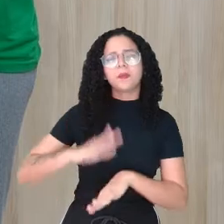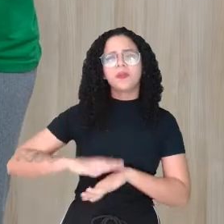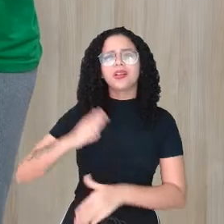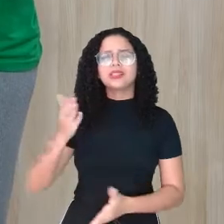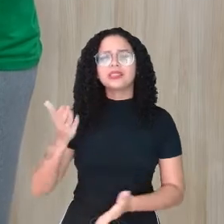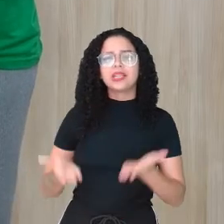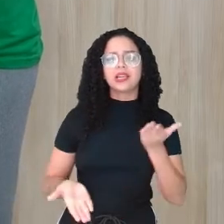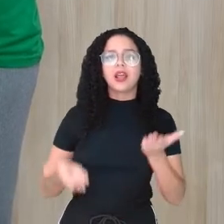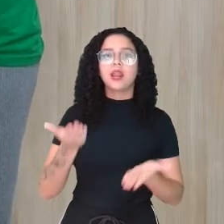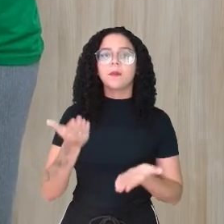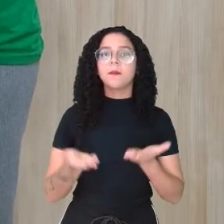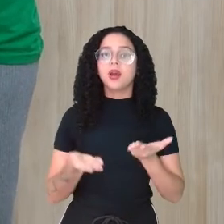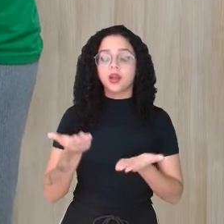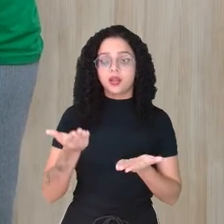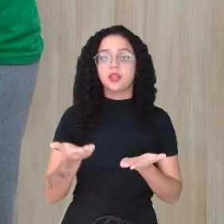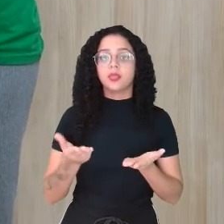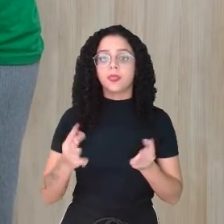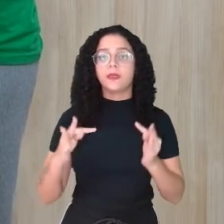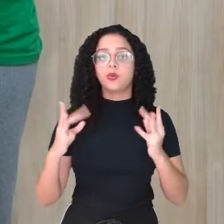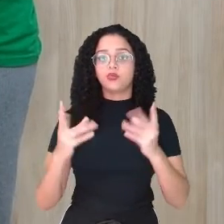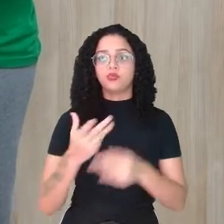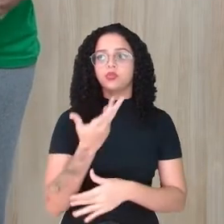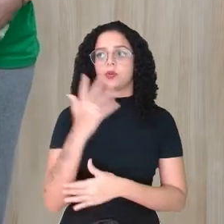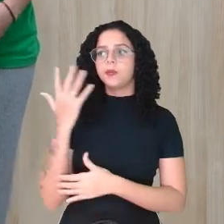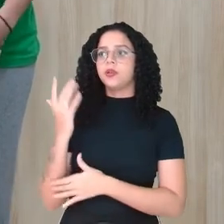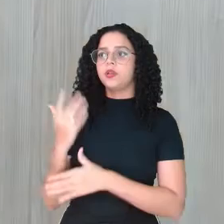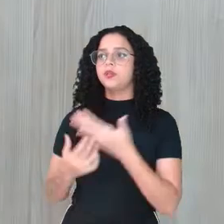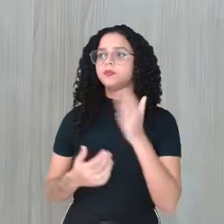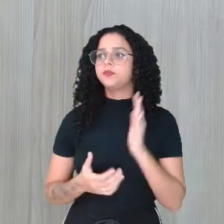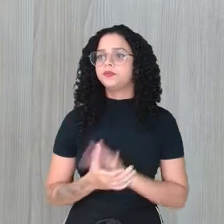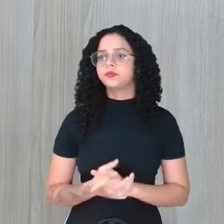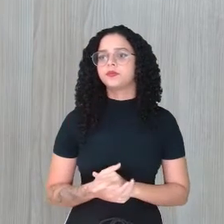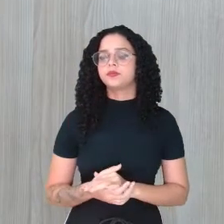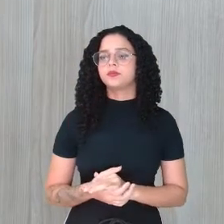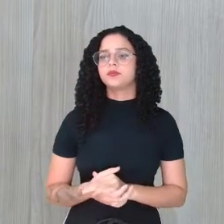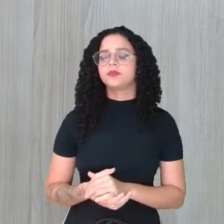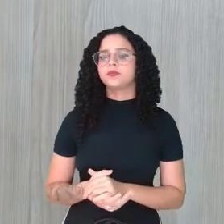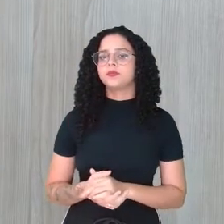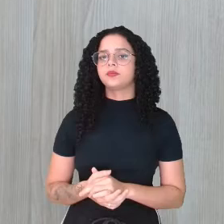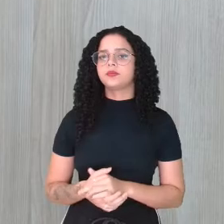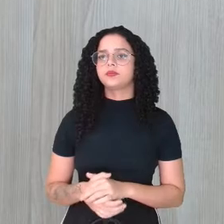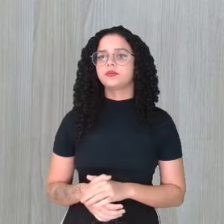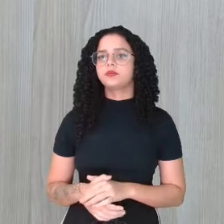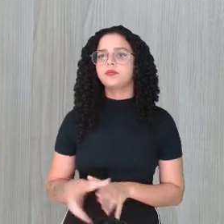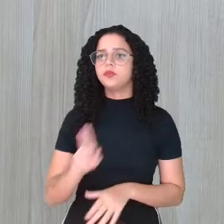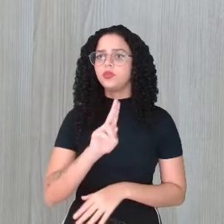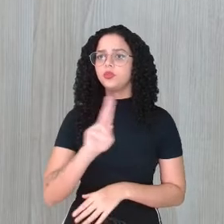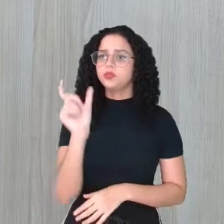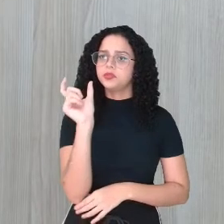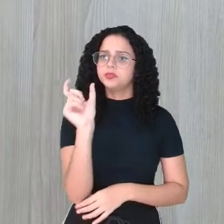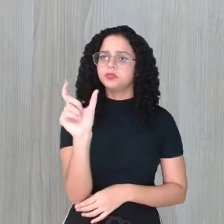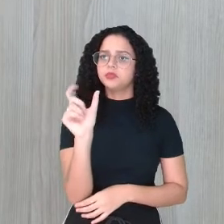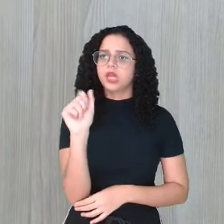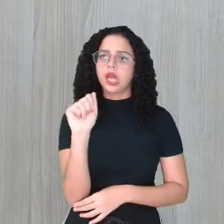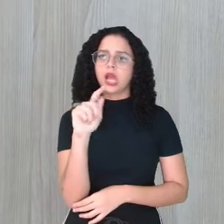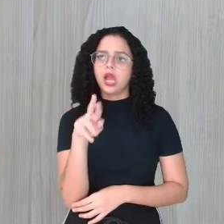com todo o nosso meio ambiente, certo? Tanto é que nesse nome aí, né, professora Vanessa,